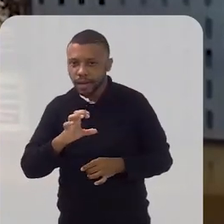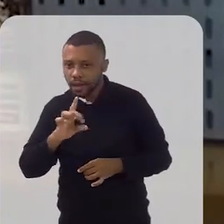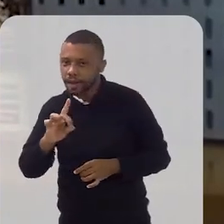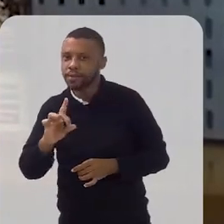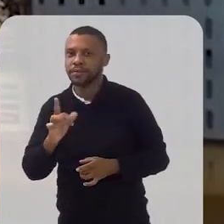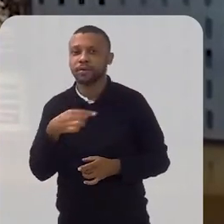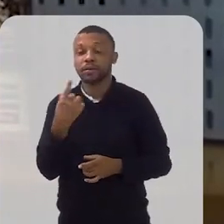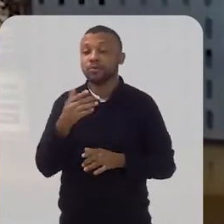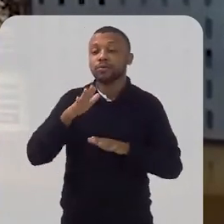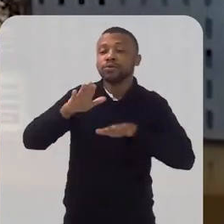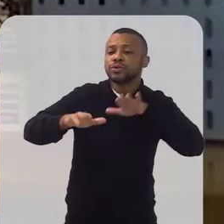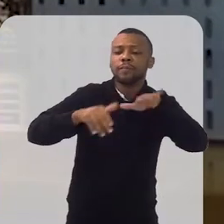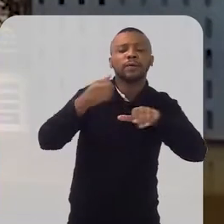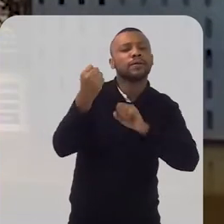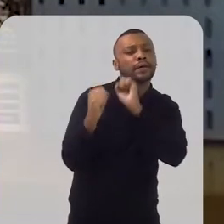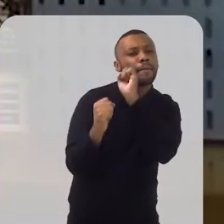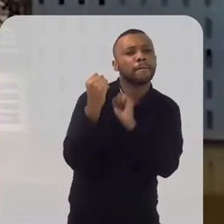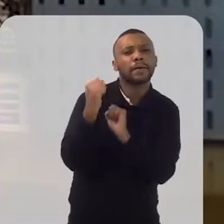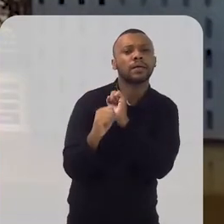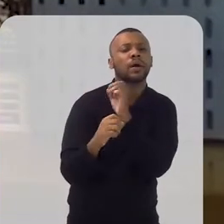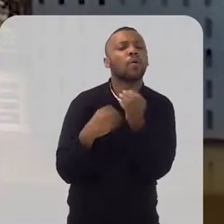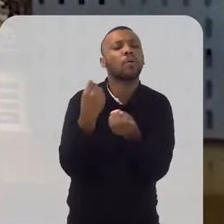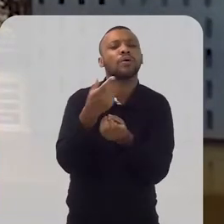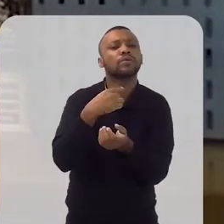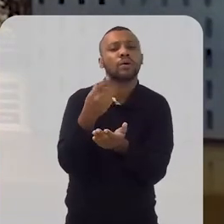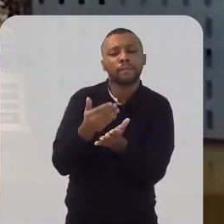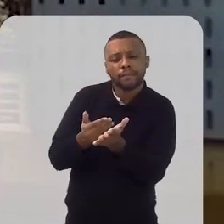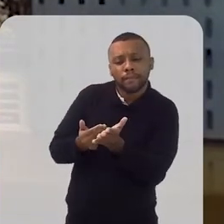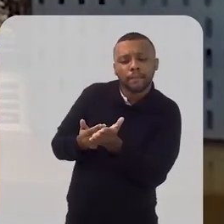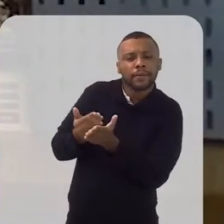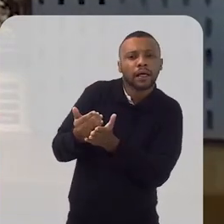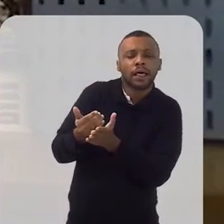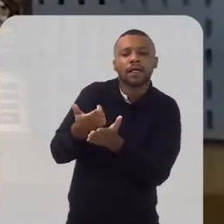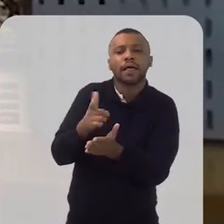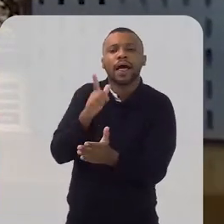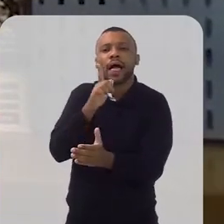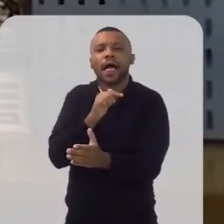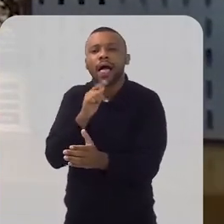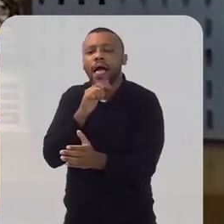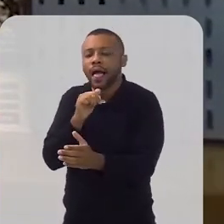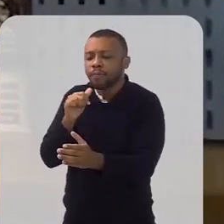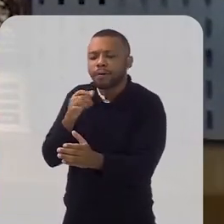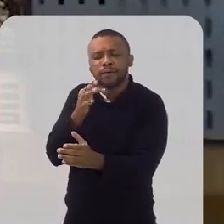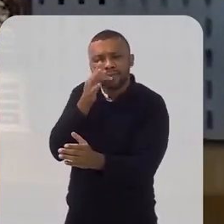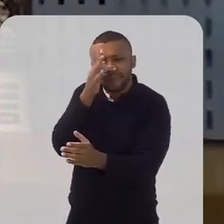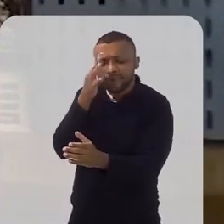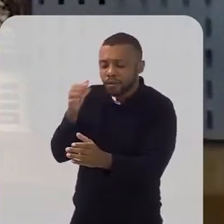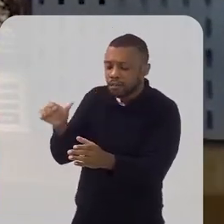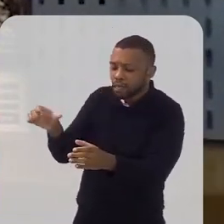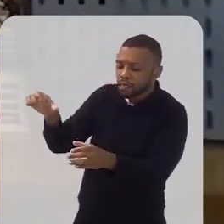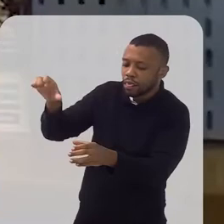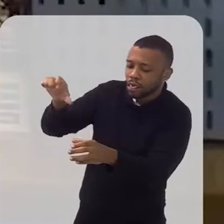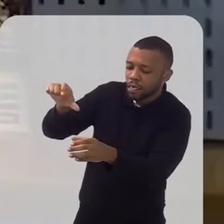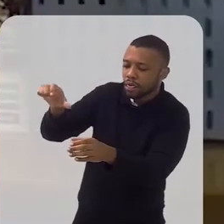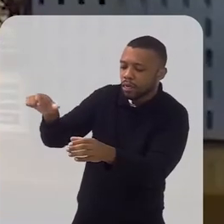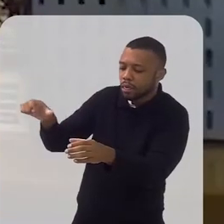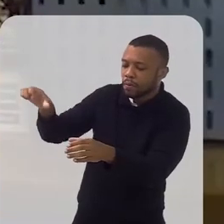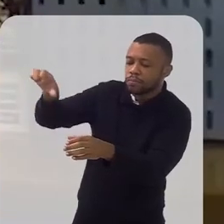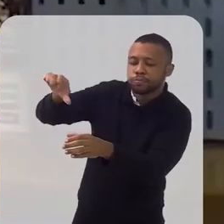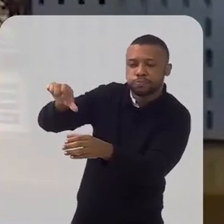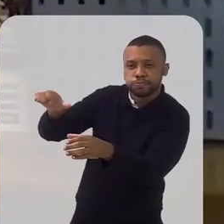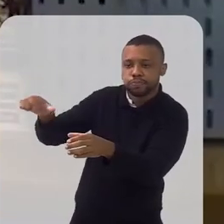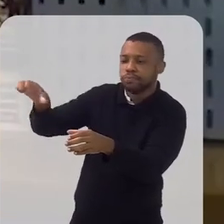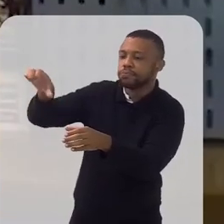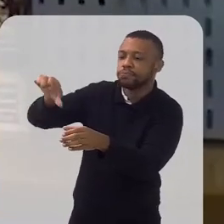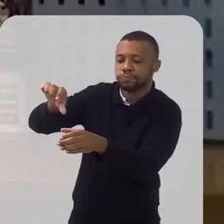pensar como tornar, regar melhor essas plantinhas que nós plantamos, né? Nós plantamos aqui algumas plantas que elas estão crescendo